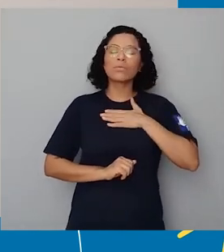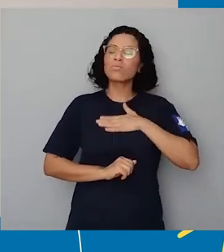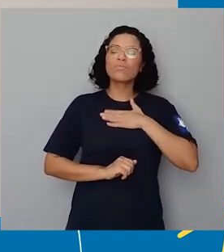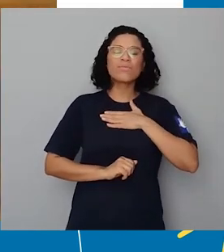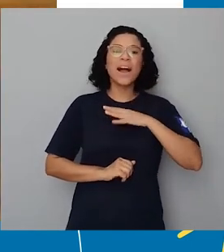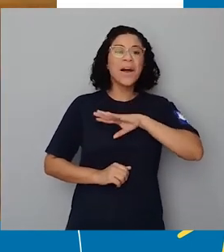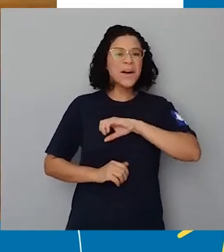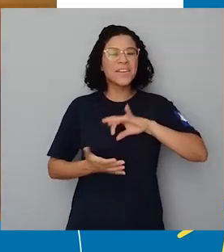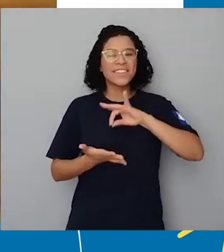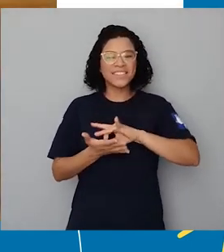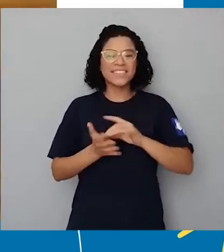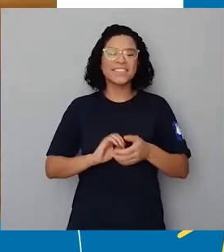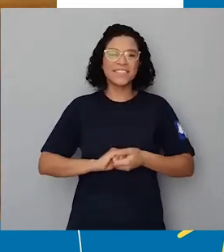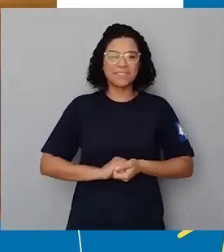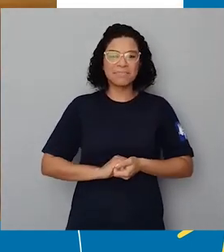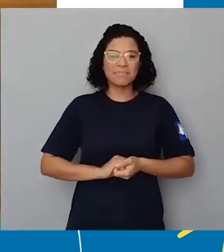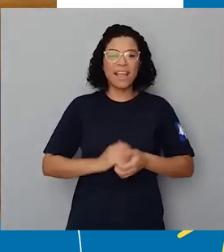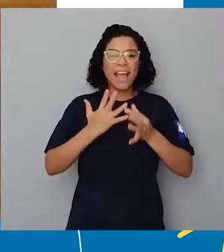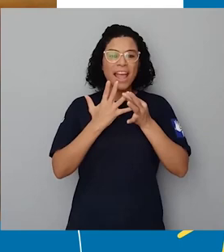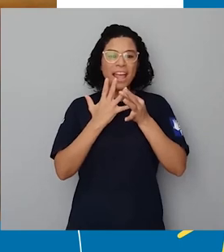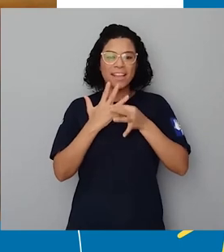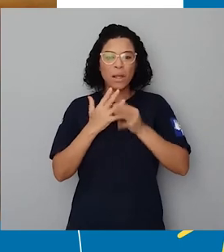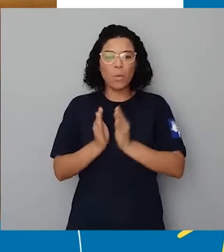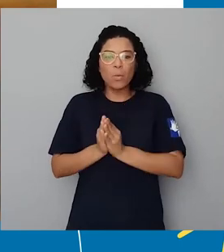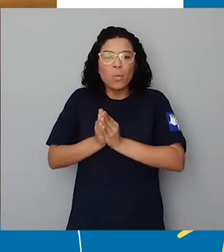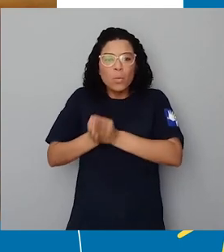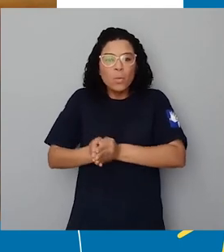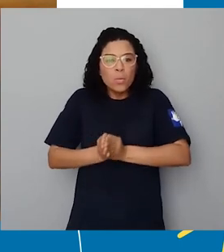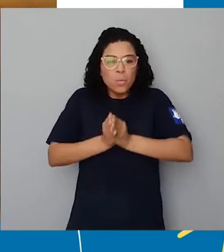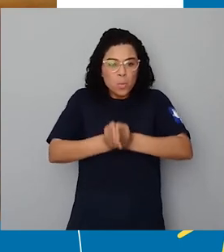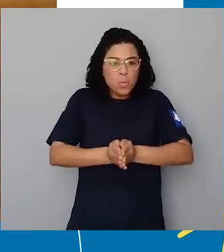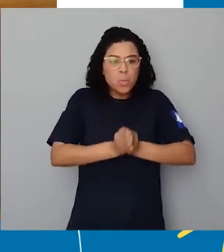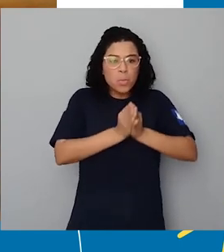eu amo, que se chama Passanel. Vejam só.